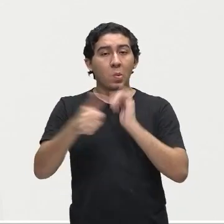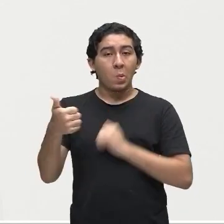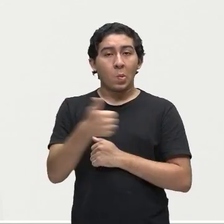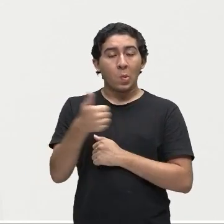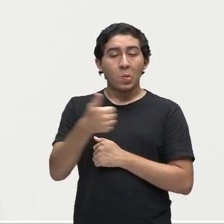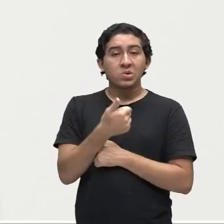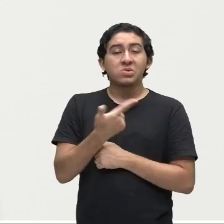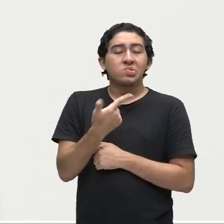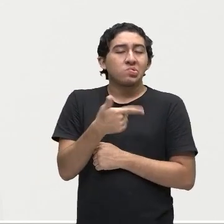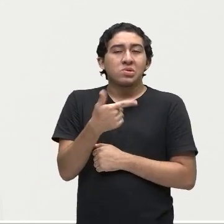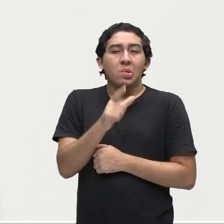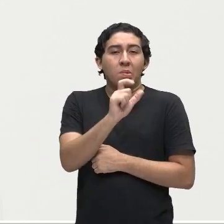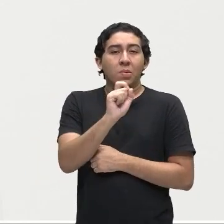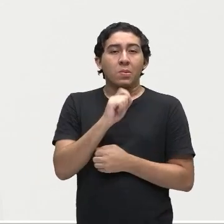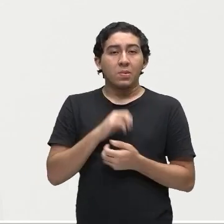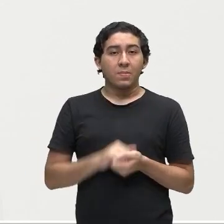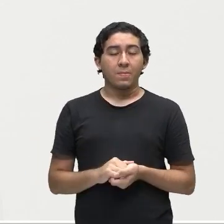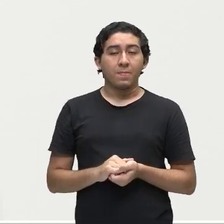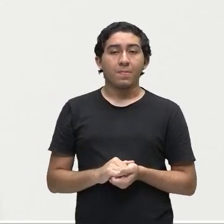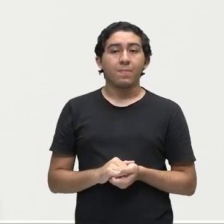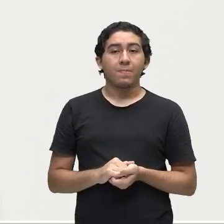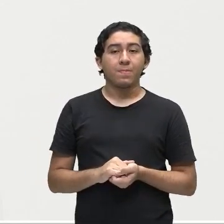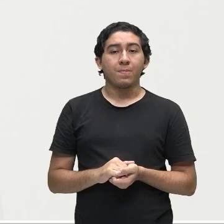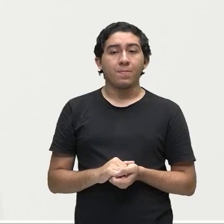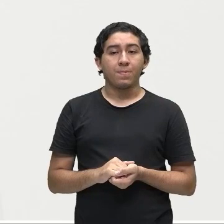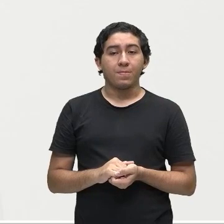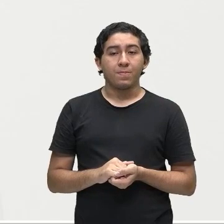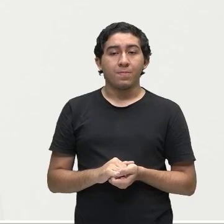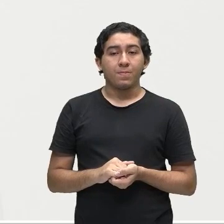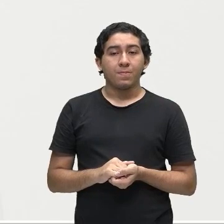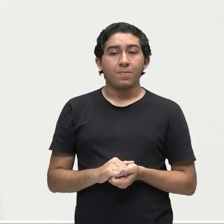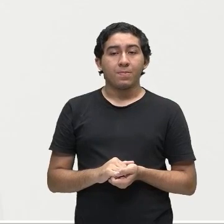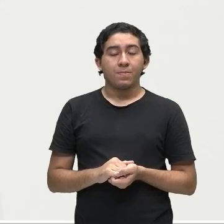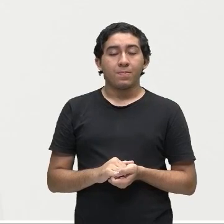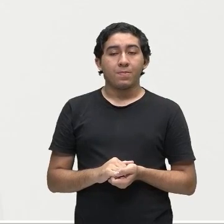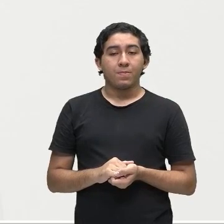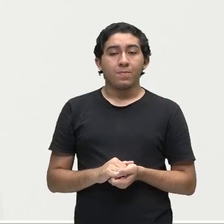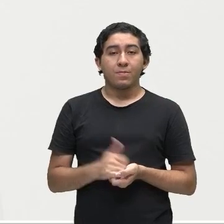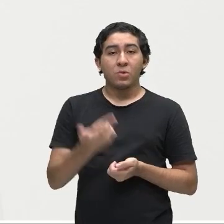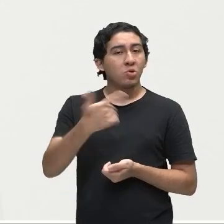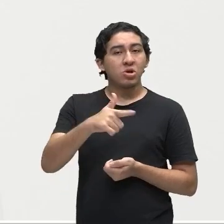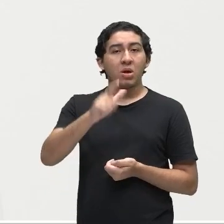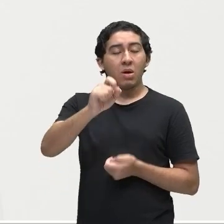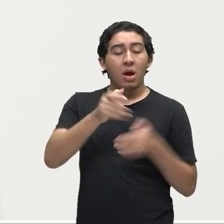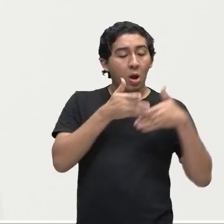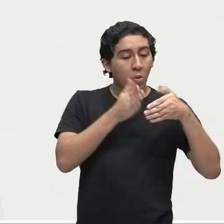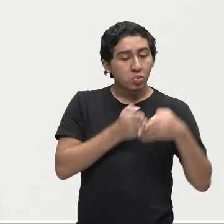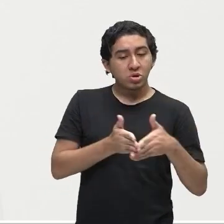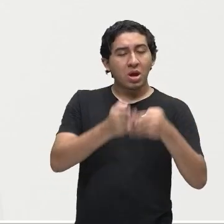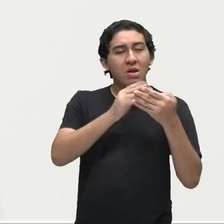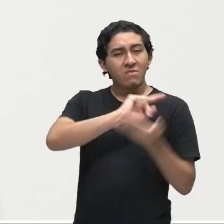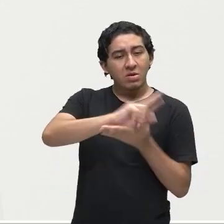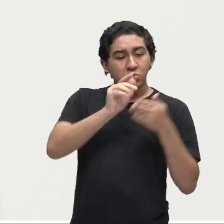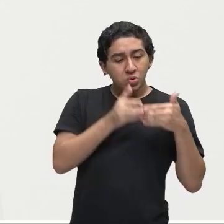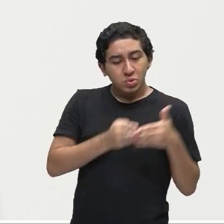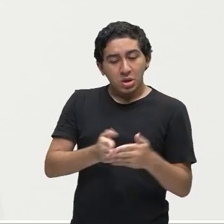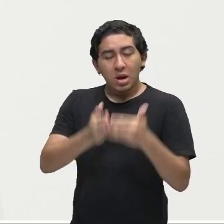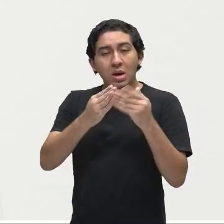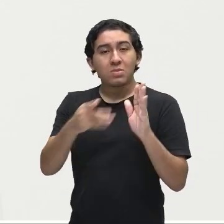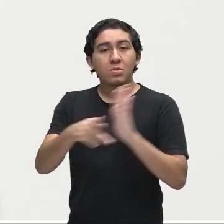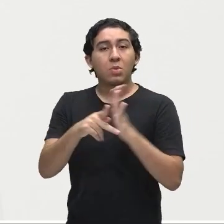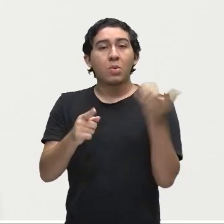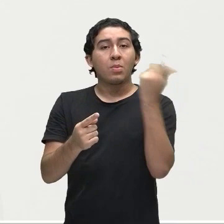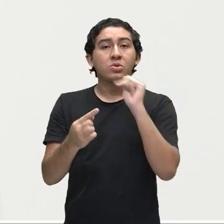as cruzadas com caráter comercial. Elas